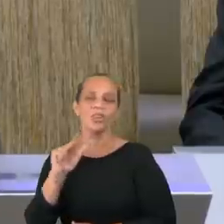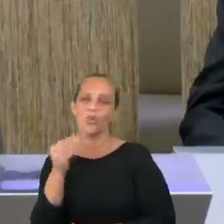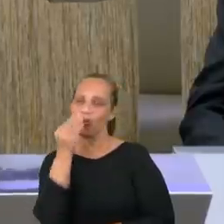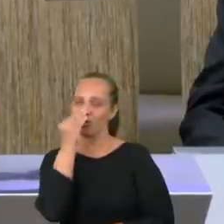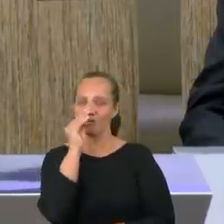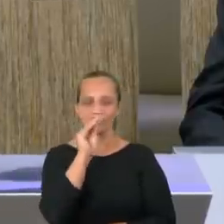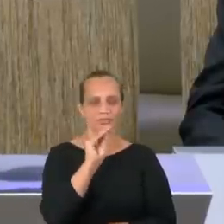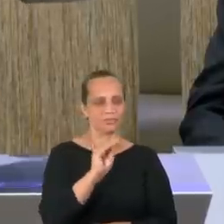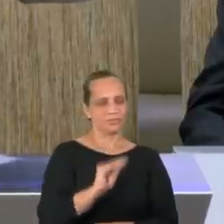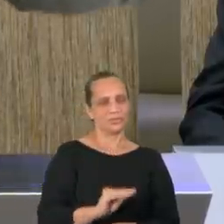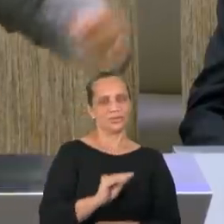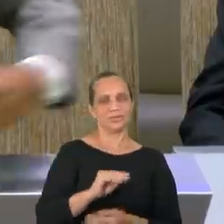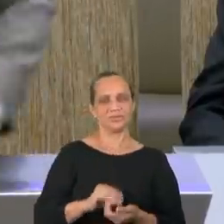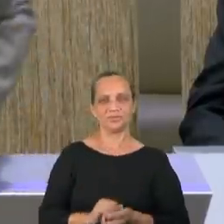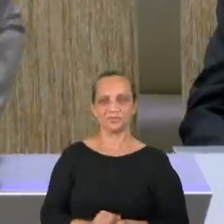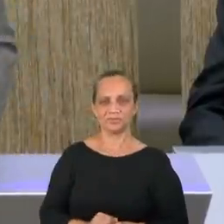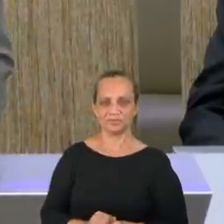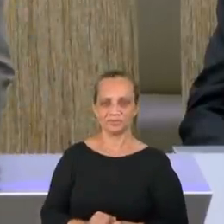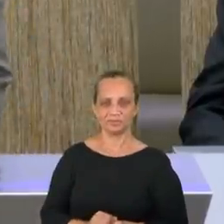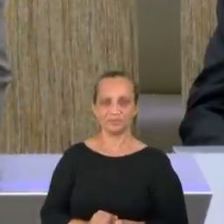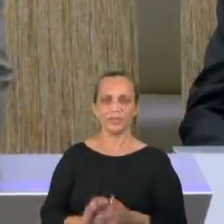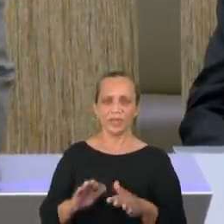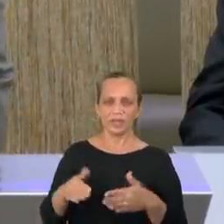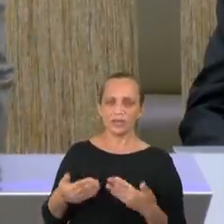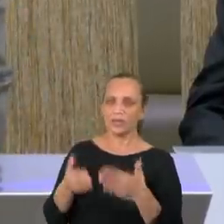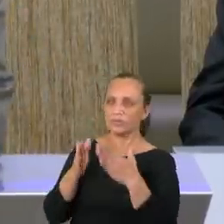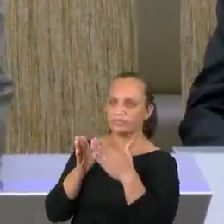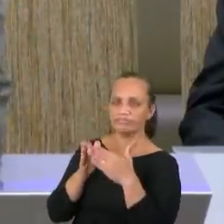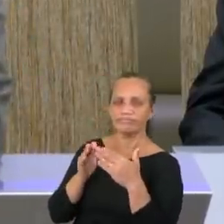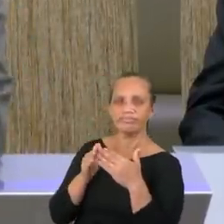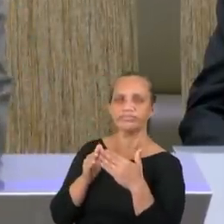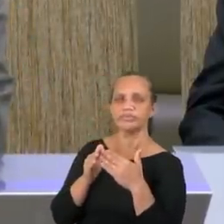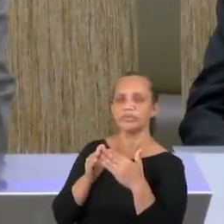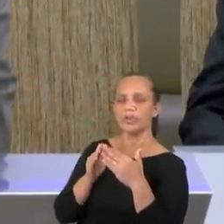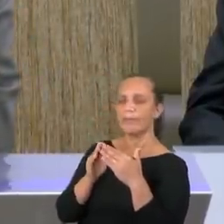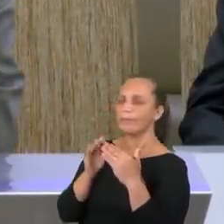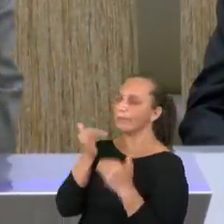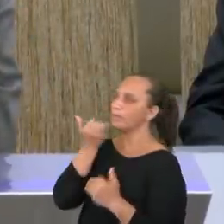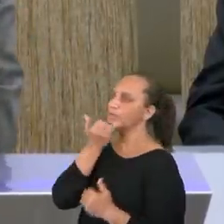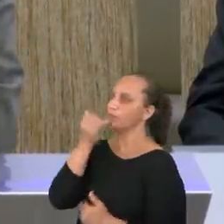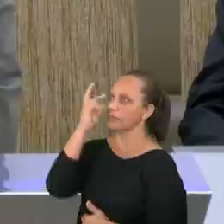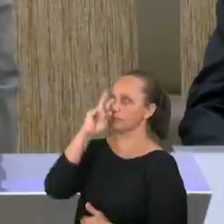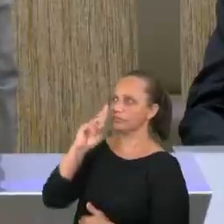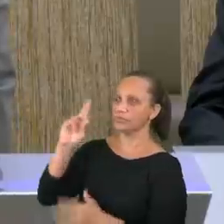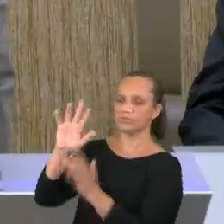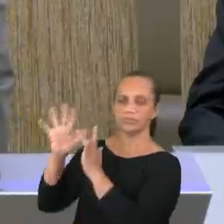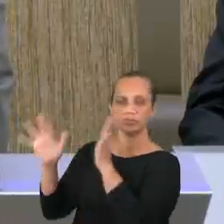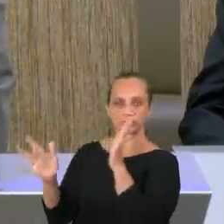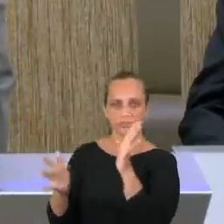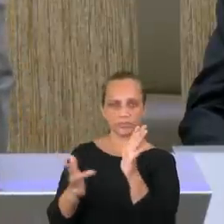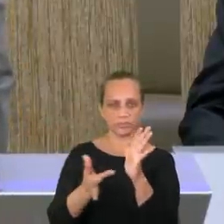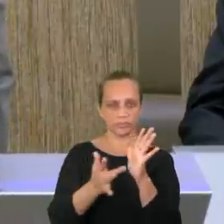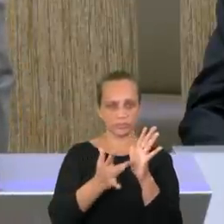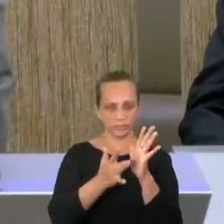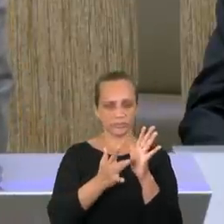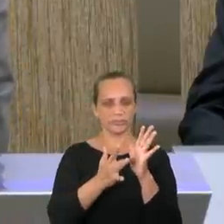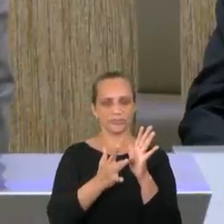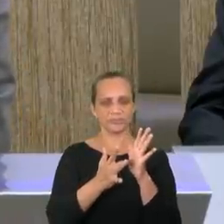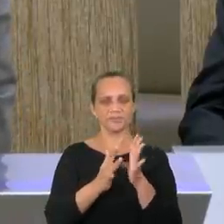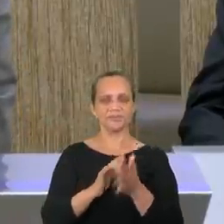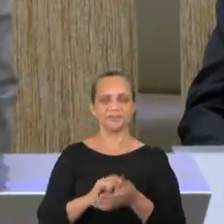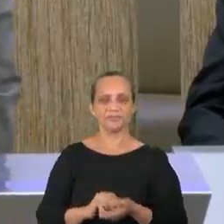desprezarás, ó Deus. Rasgai o vosso coração e não as